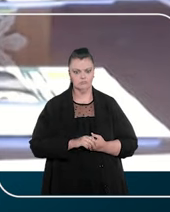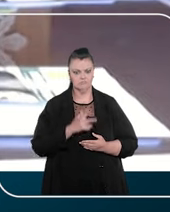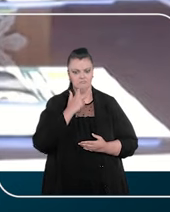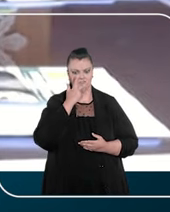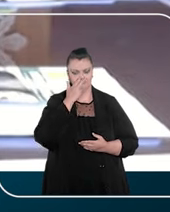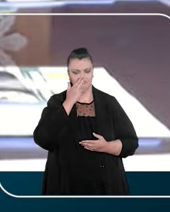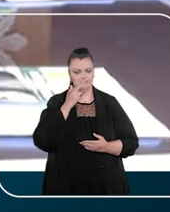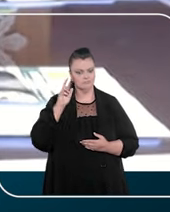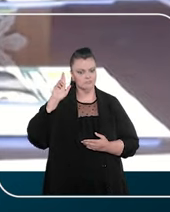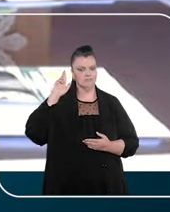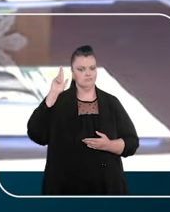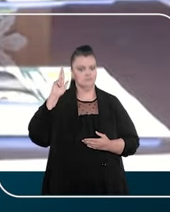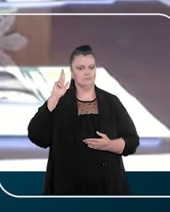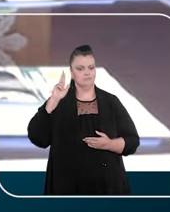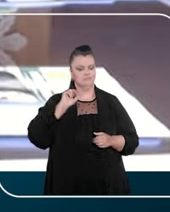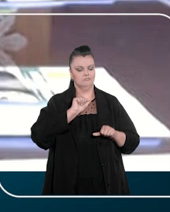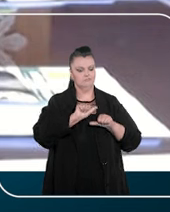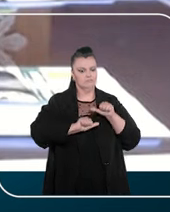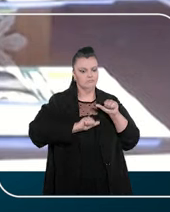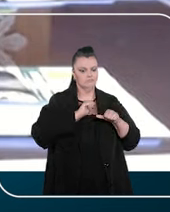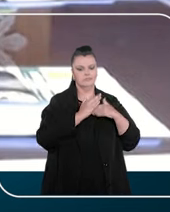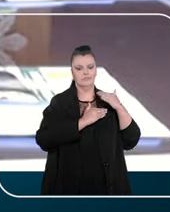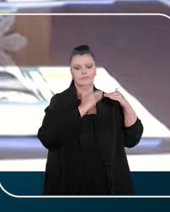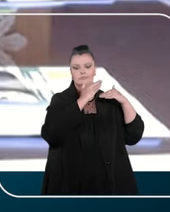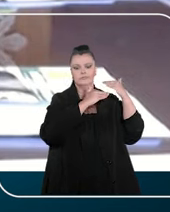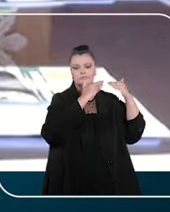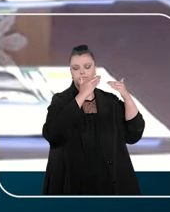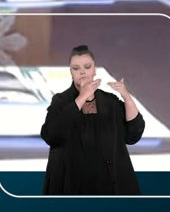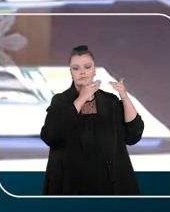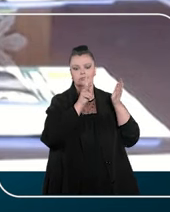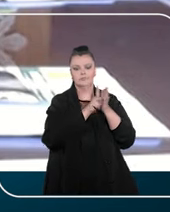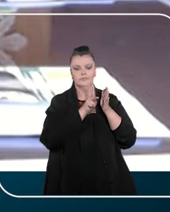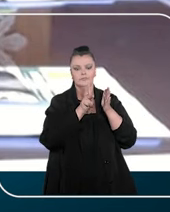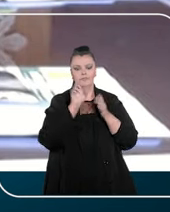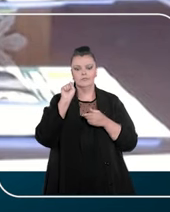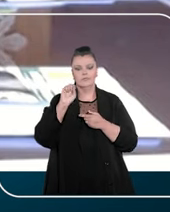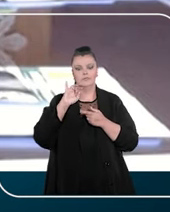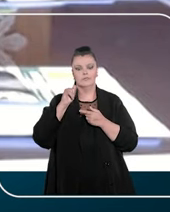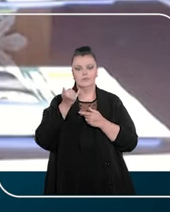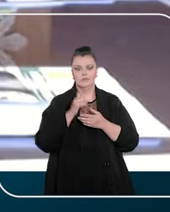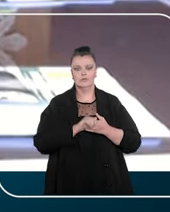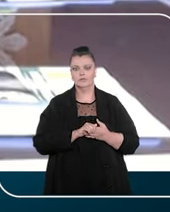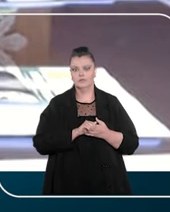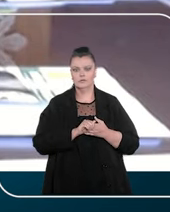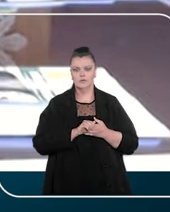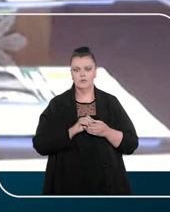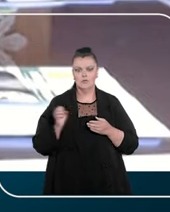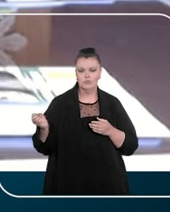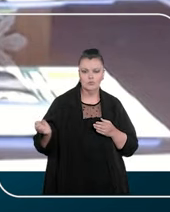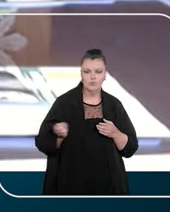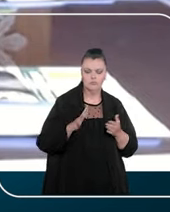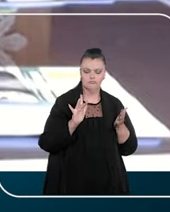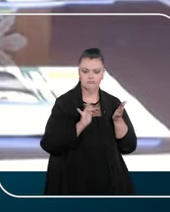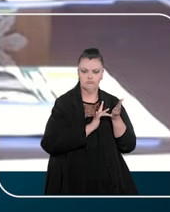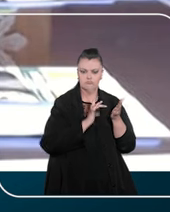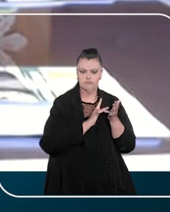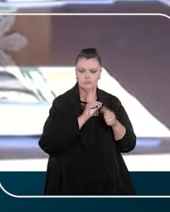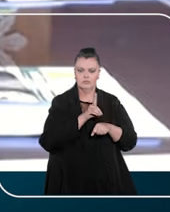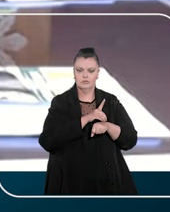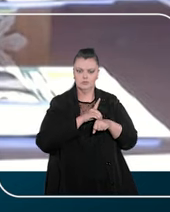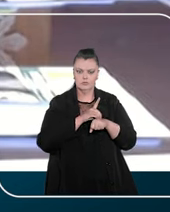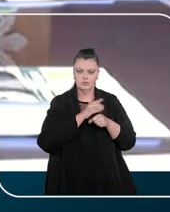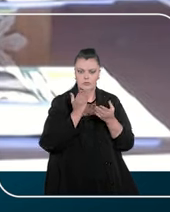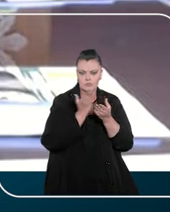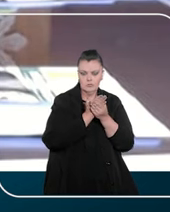capitão dessa revolução que nós tivemos no Superior Tribunal de Justiça, com a digitalização dos processos.